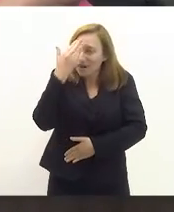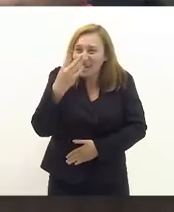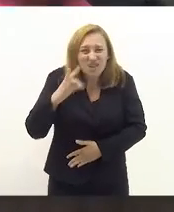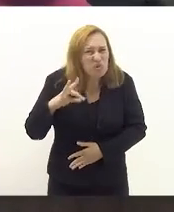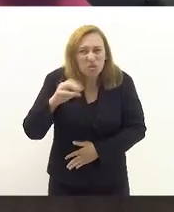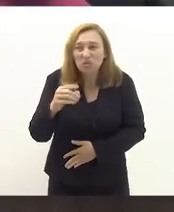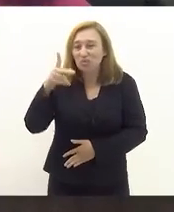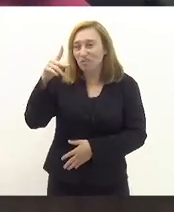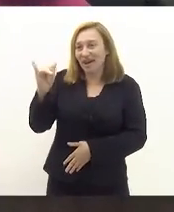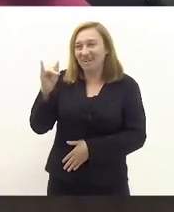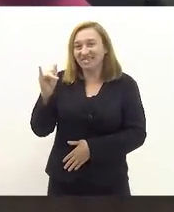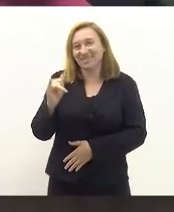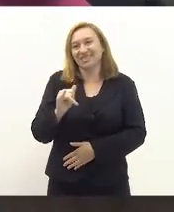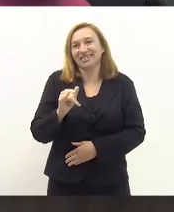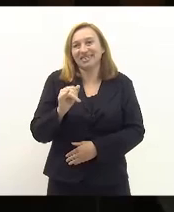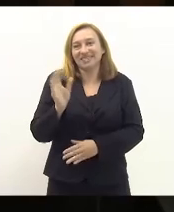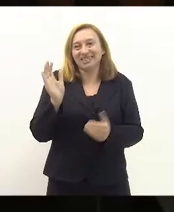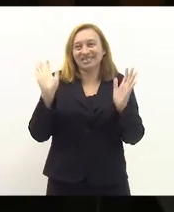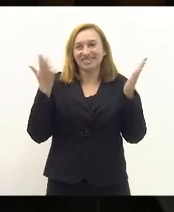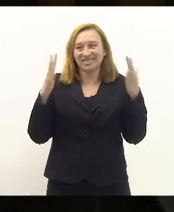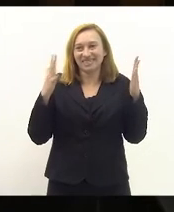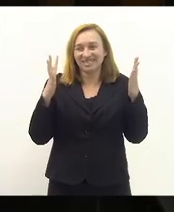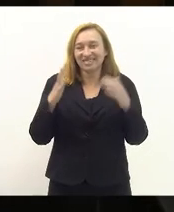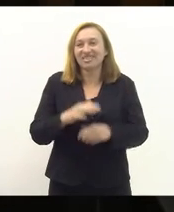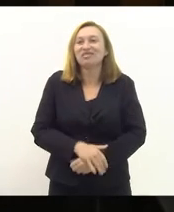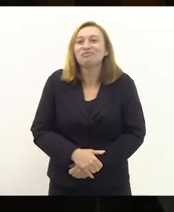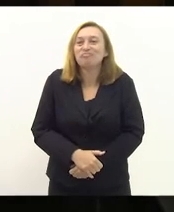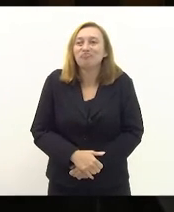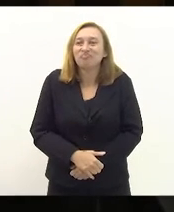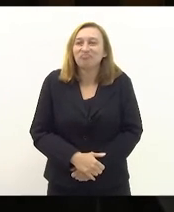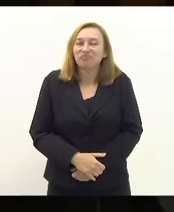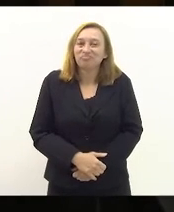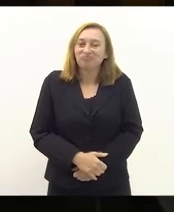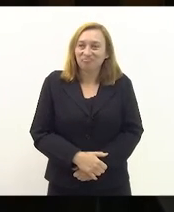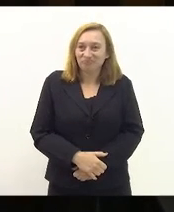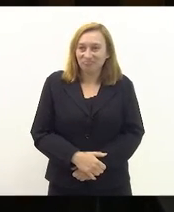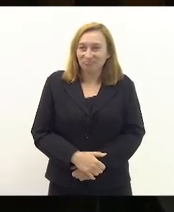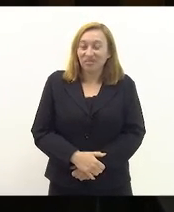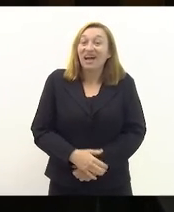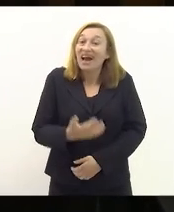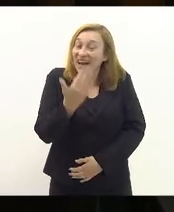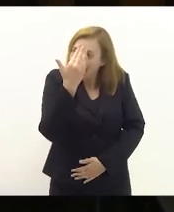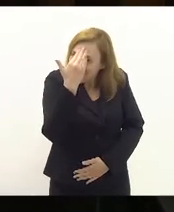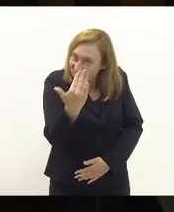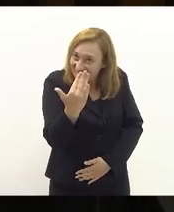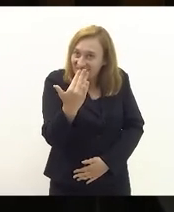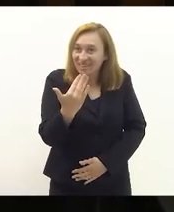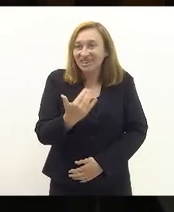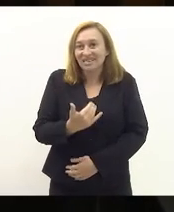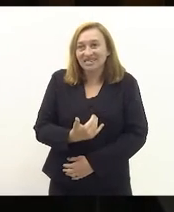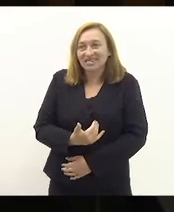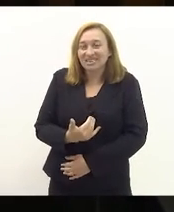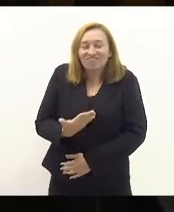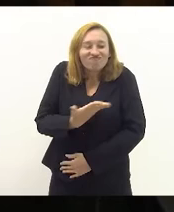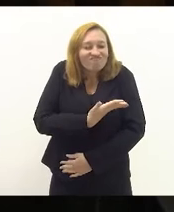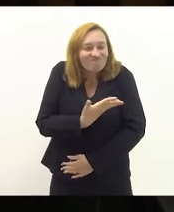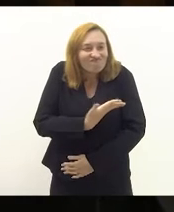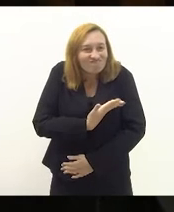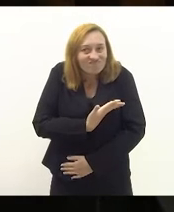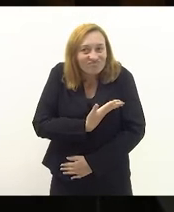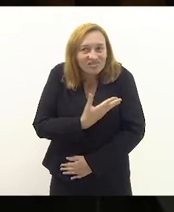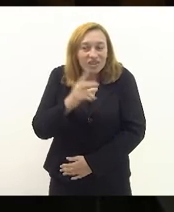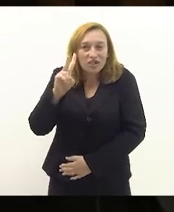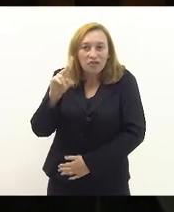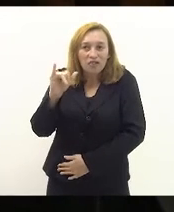tudo eu queria aqui agradecer esse amigo